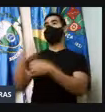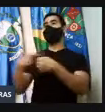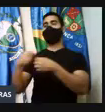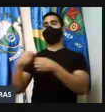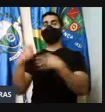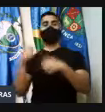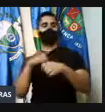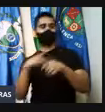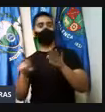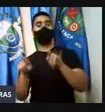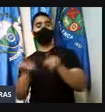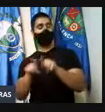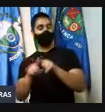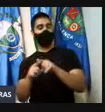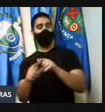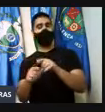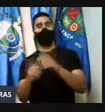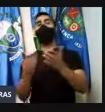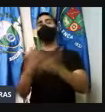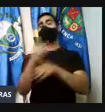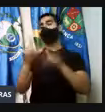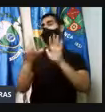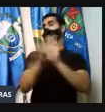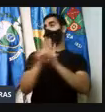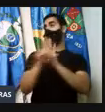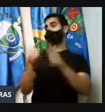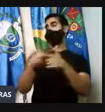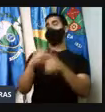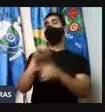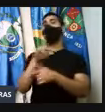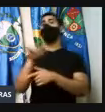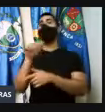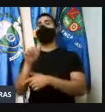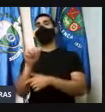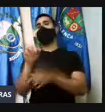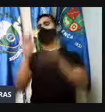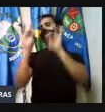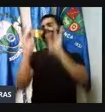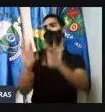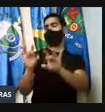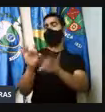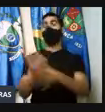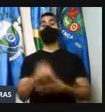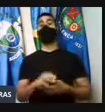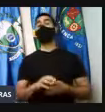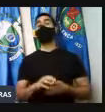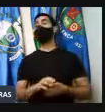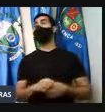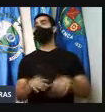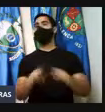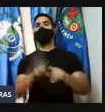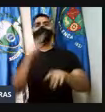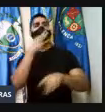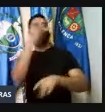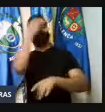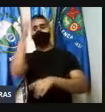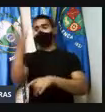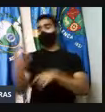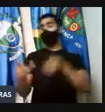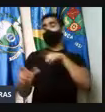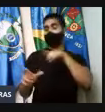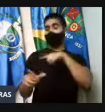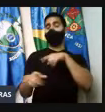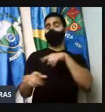para reconhecer a deficiência sensorial. Tá? O dia, né, um dia separado para isso, e reconhecer que as pessoas, né, têm